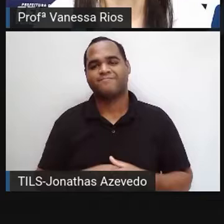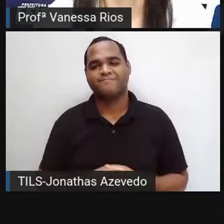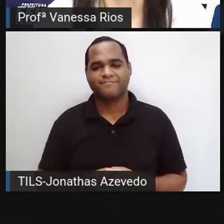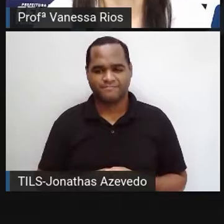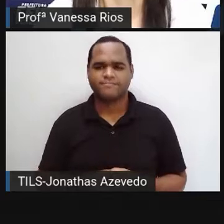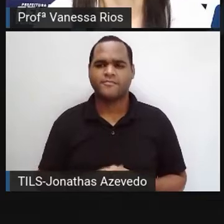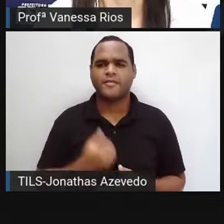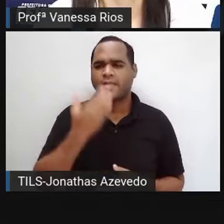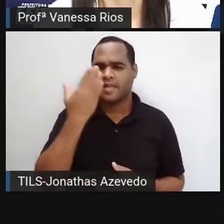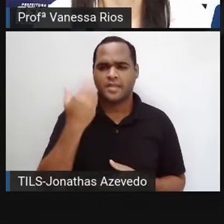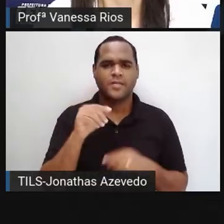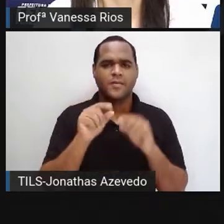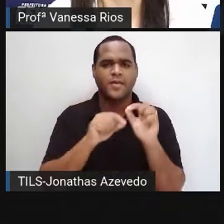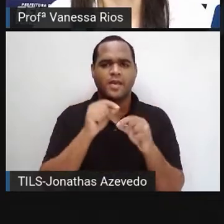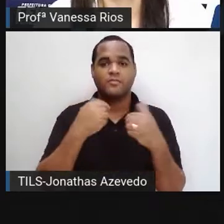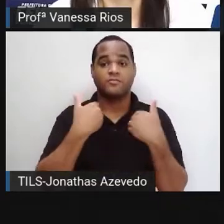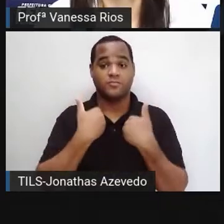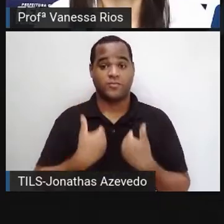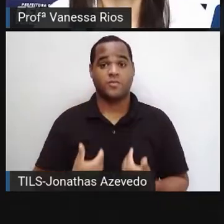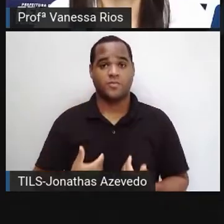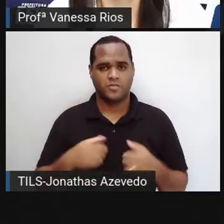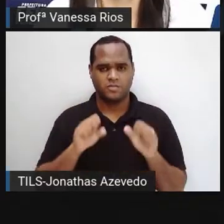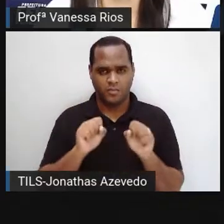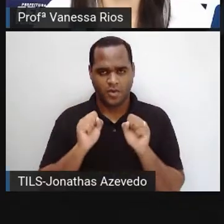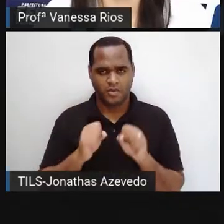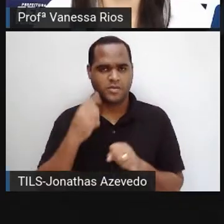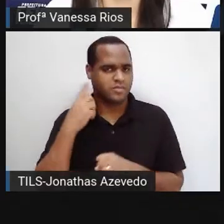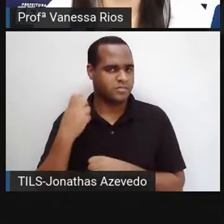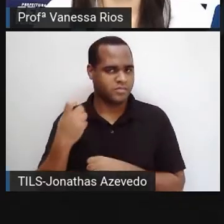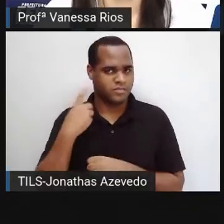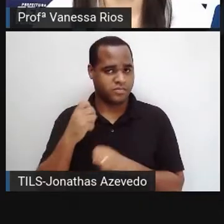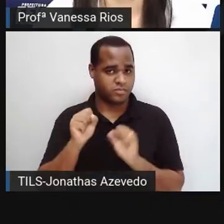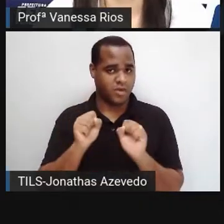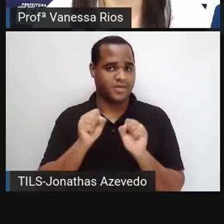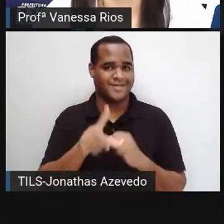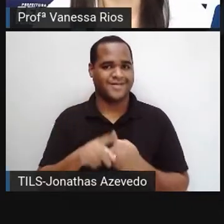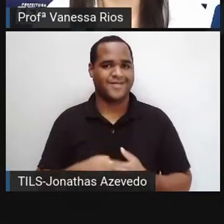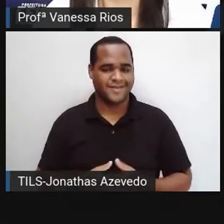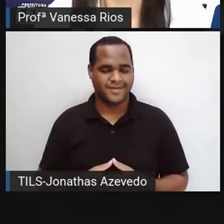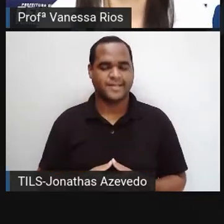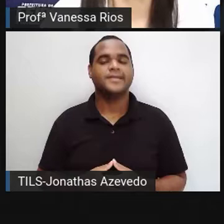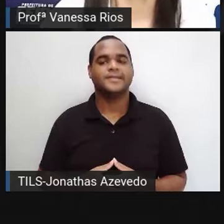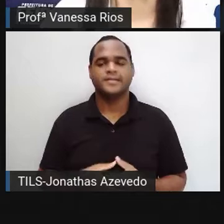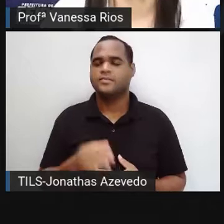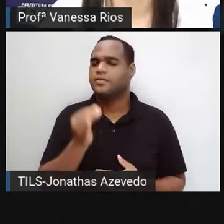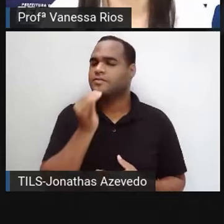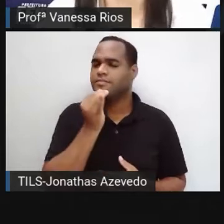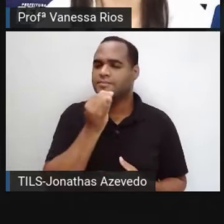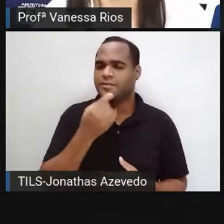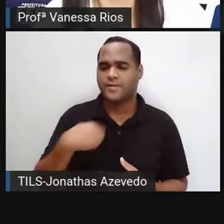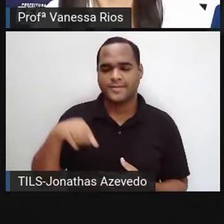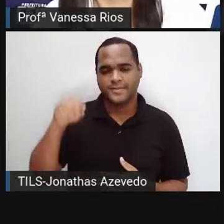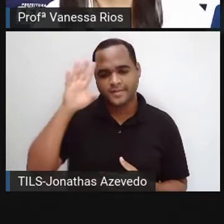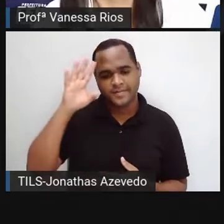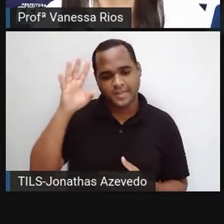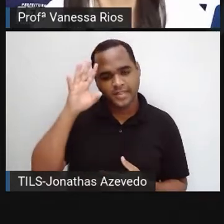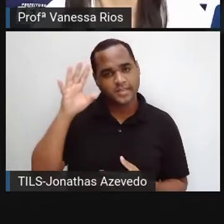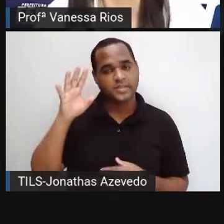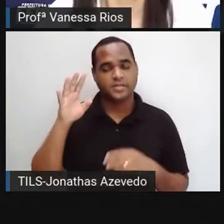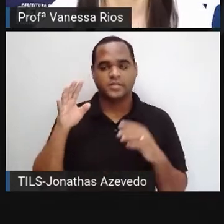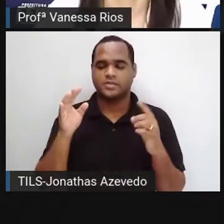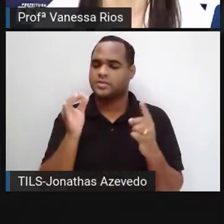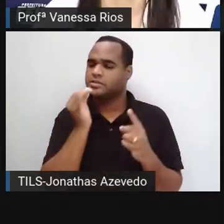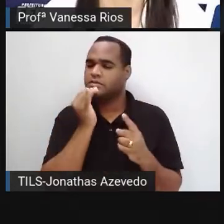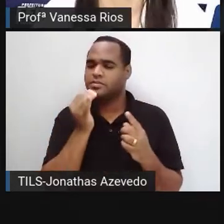Mas você sabia que o nosso corpo pode produzir som? Olhem só, quando a gente pensa normalmente em som,